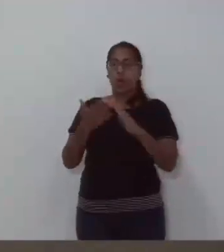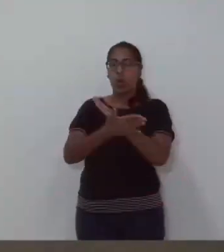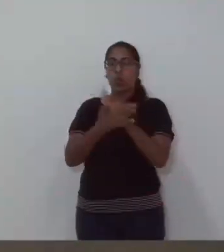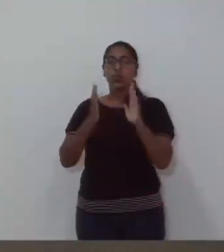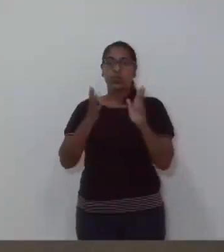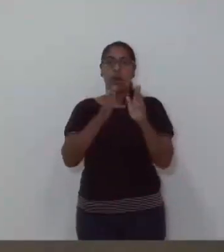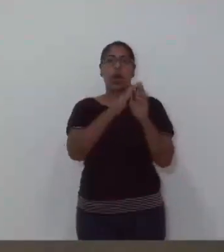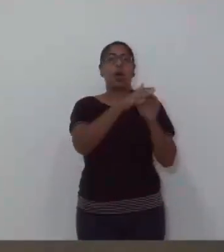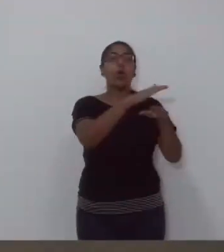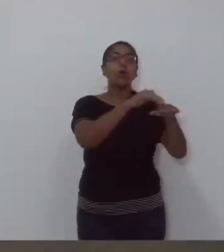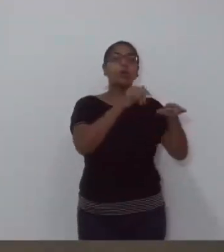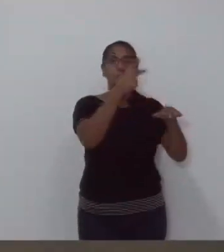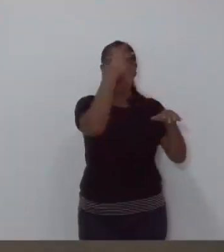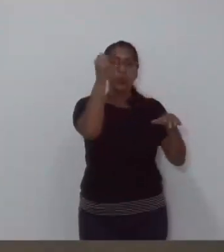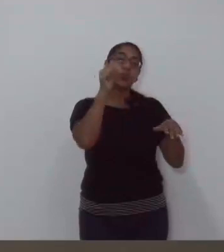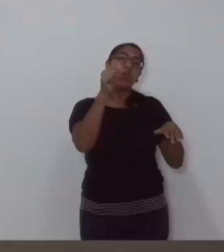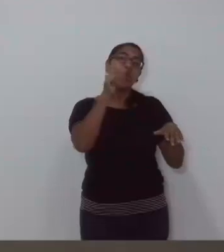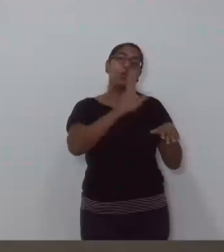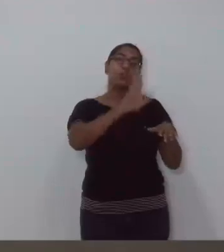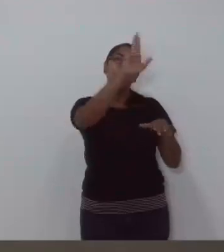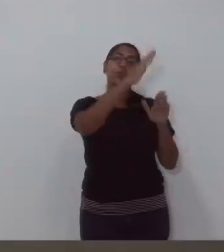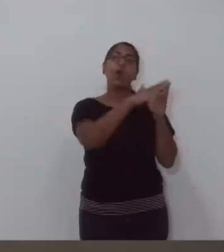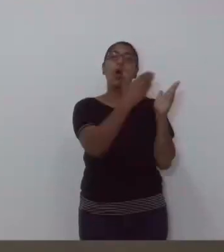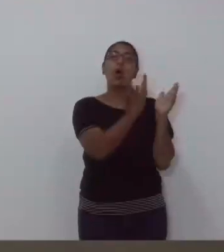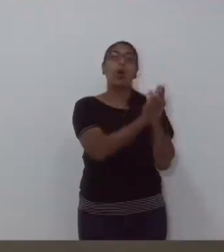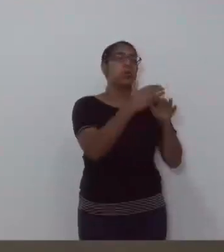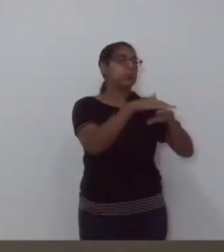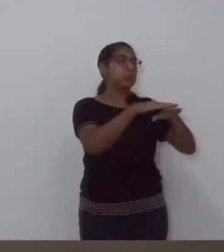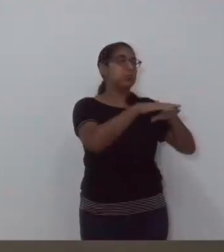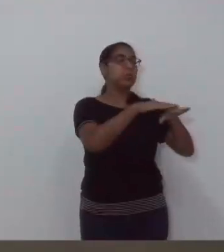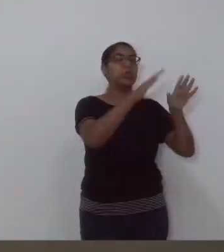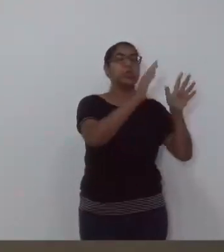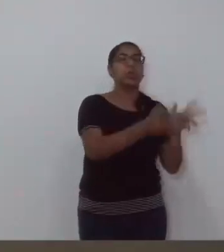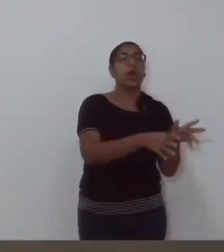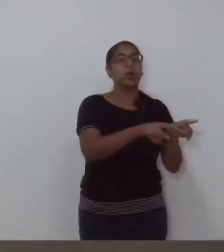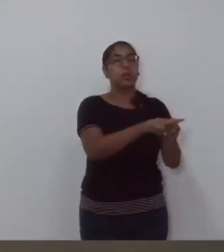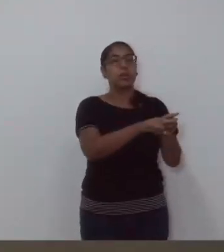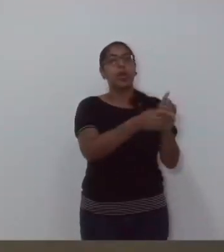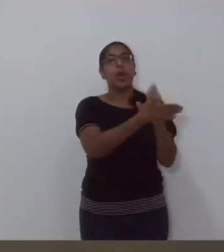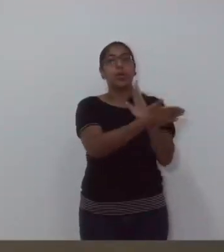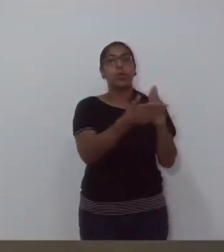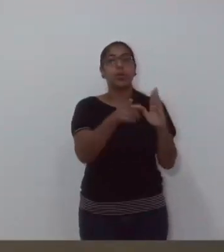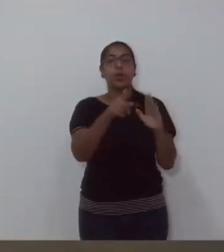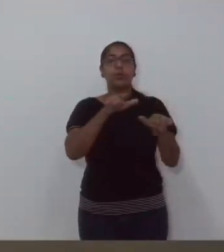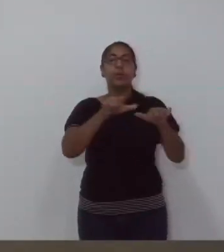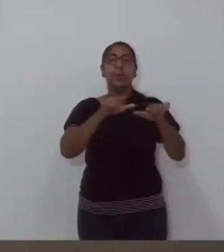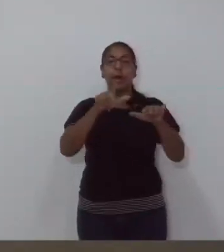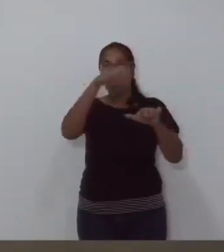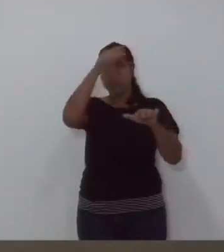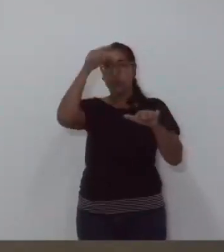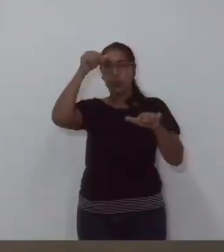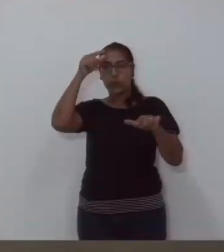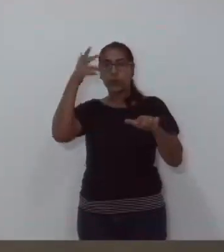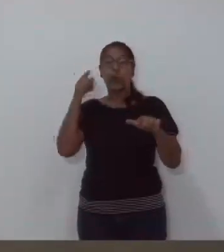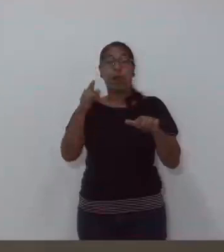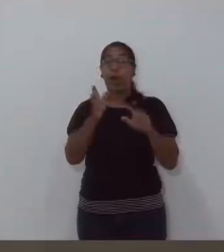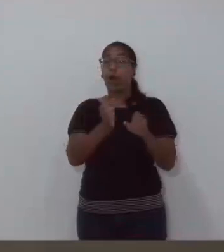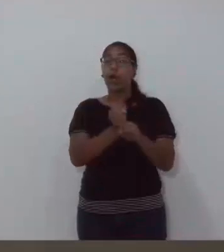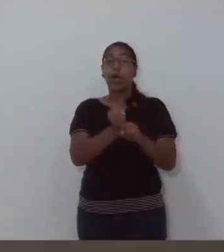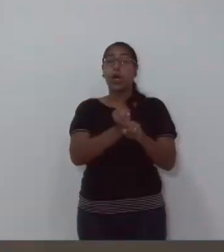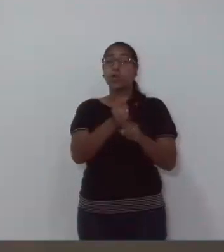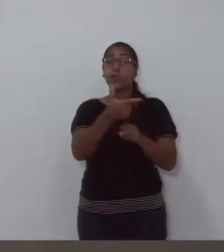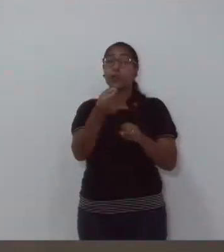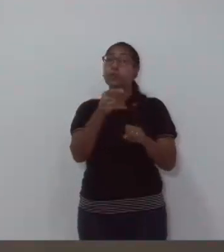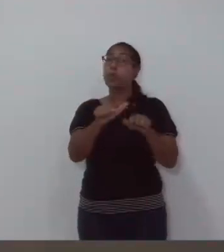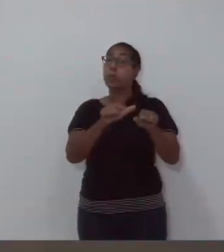proprietária da escola e também com servidores públicos municipais de carreira, alguns com mais de 20